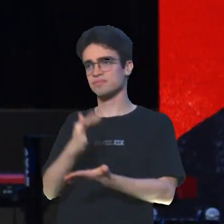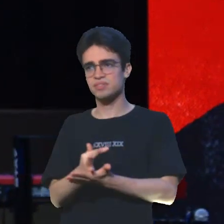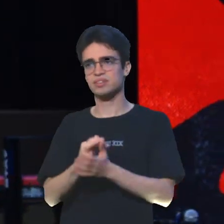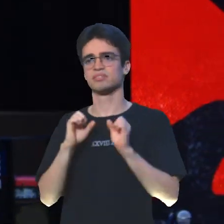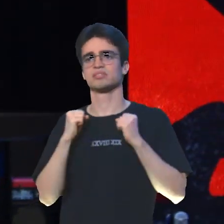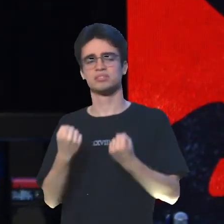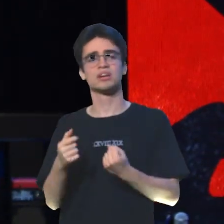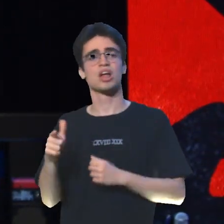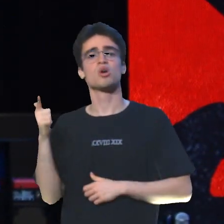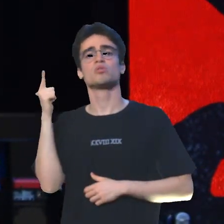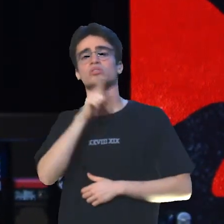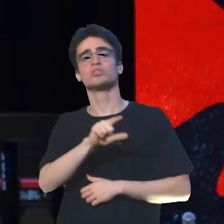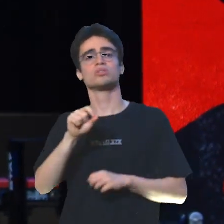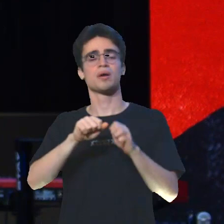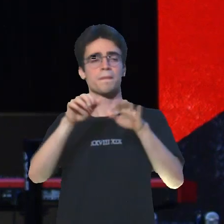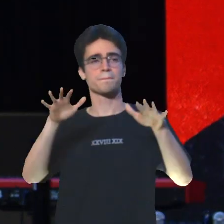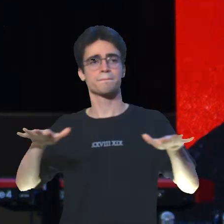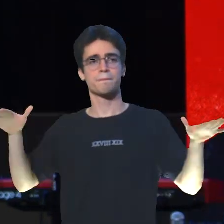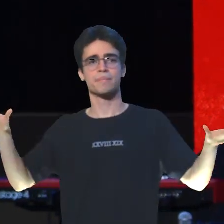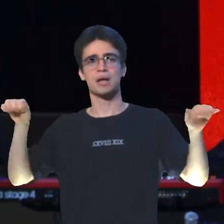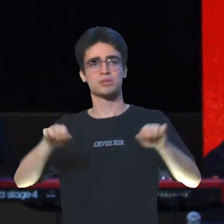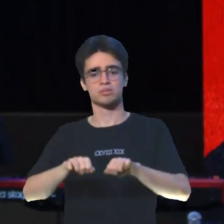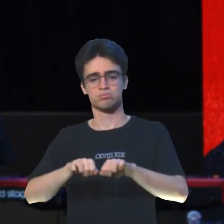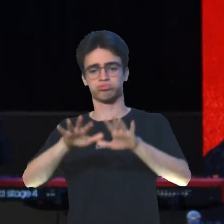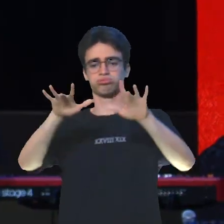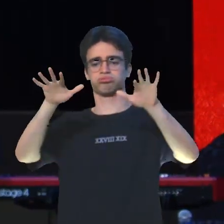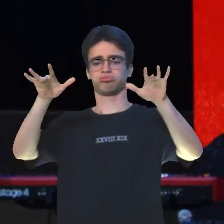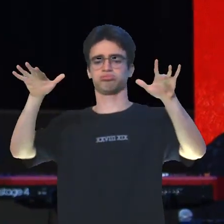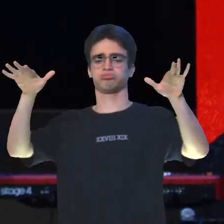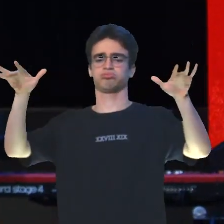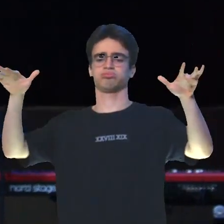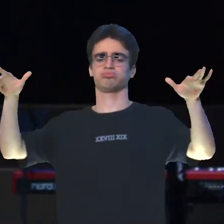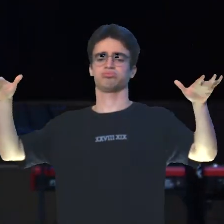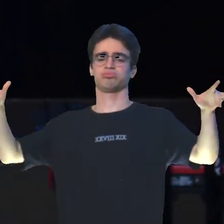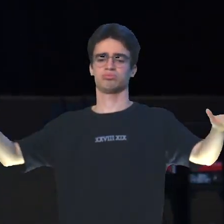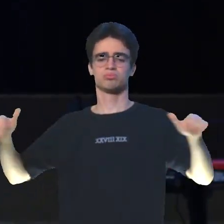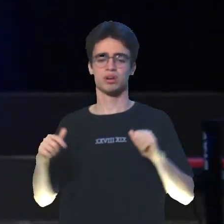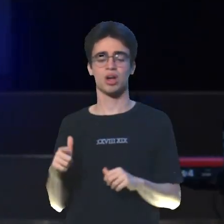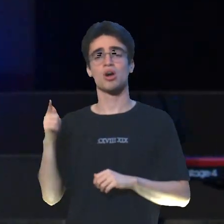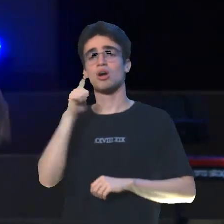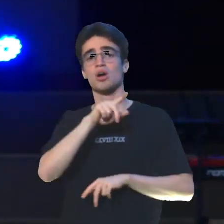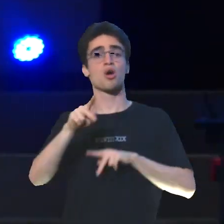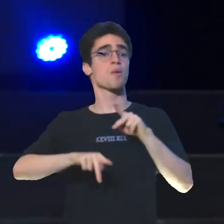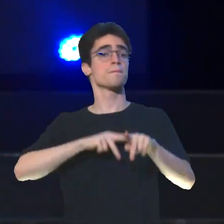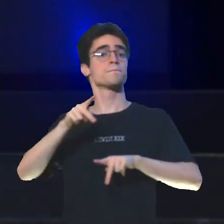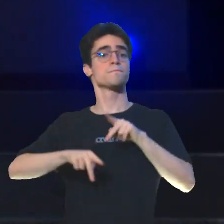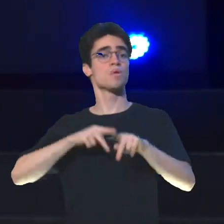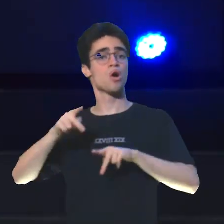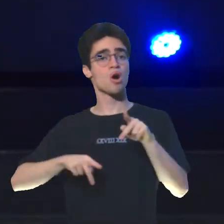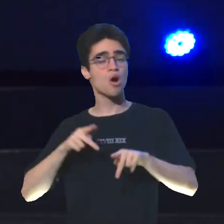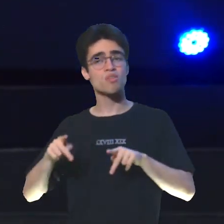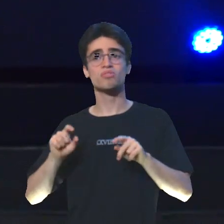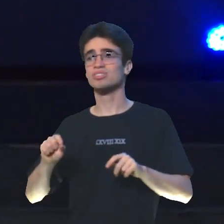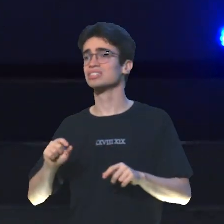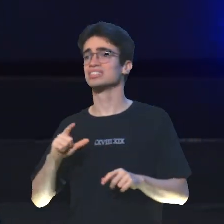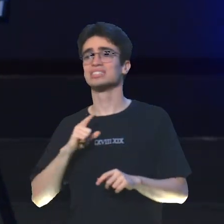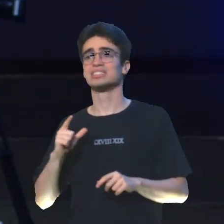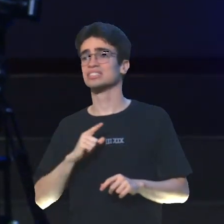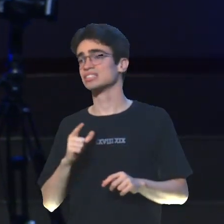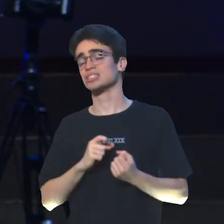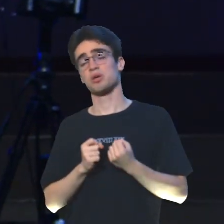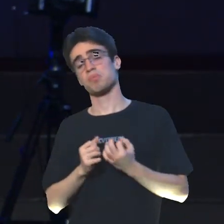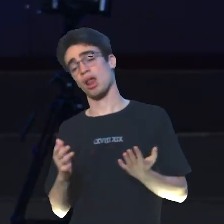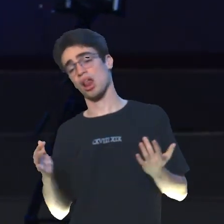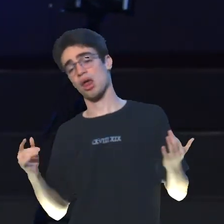abrir um mar inteiro para que um povo, que era centenas de